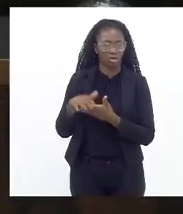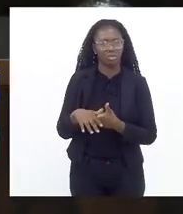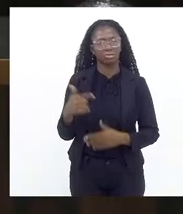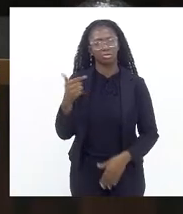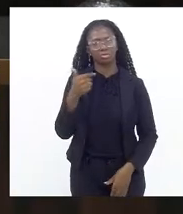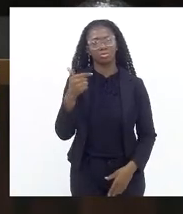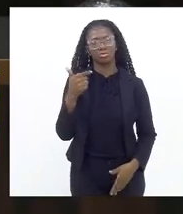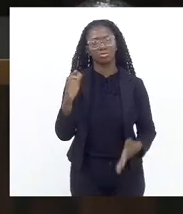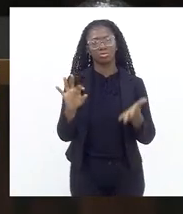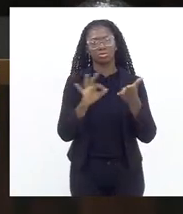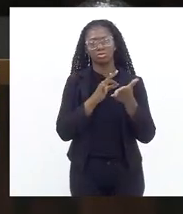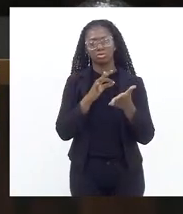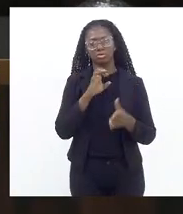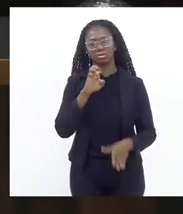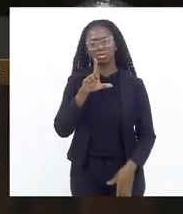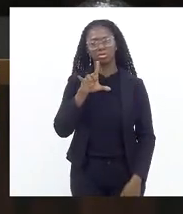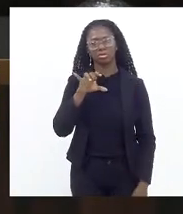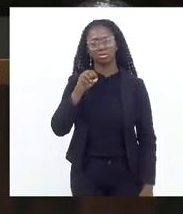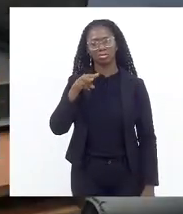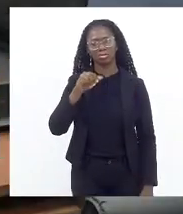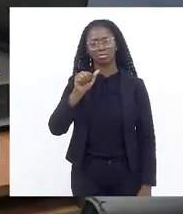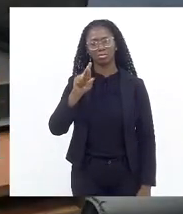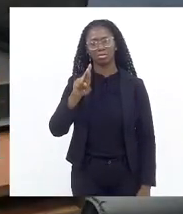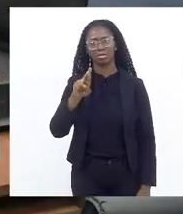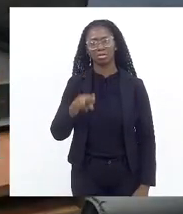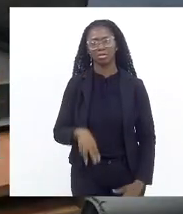orador escrito é o deputado Eliomar Coelho.